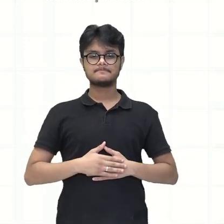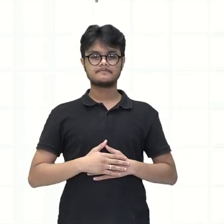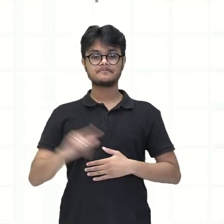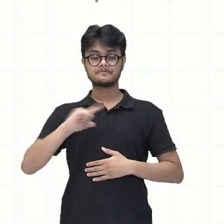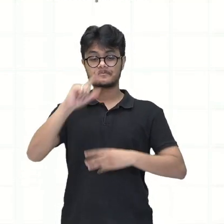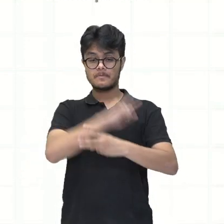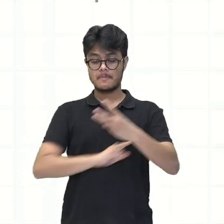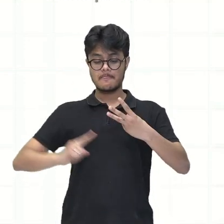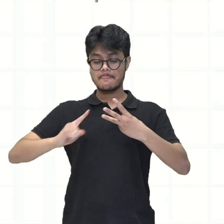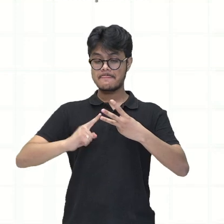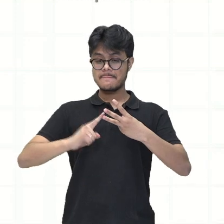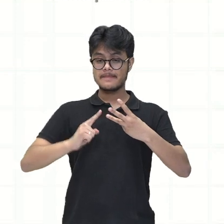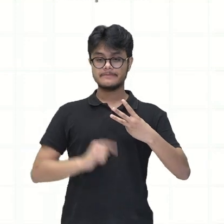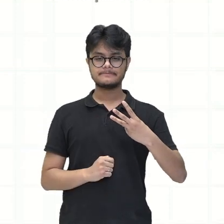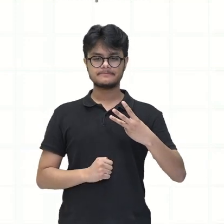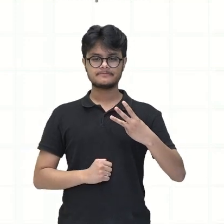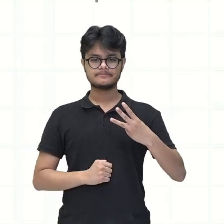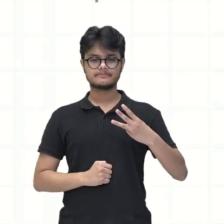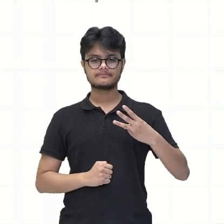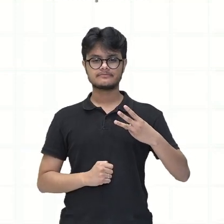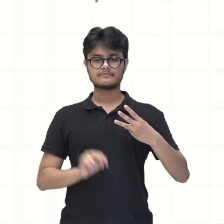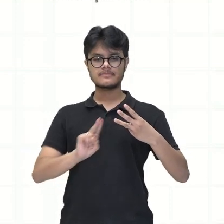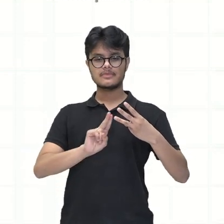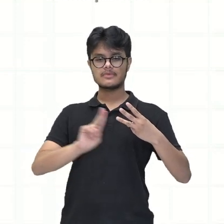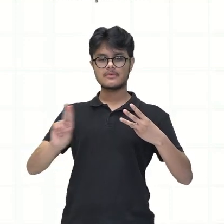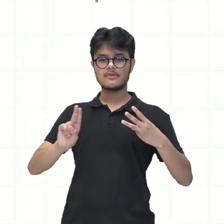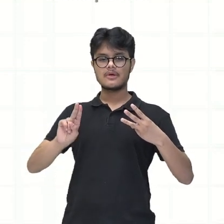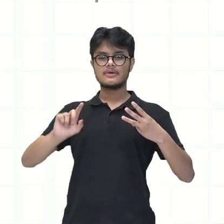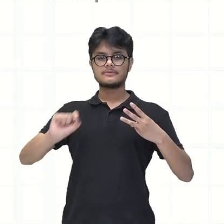seguida, nós temos aqui, ó, a hulha,